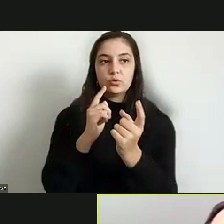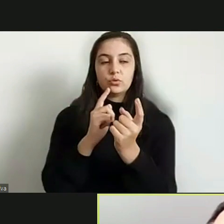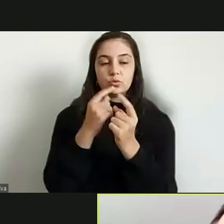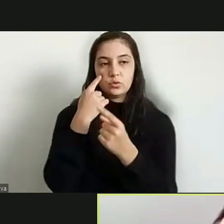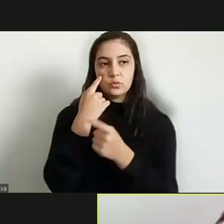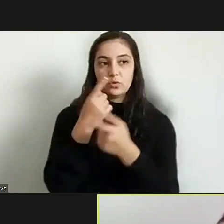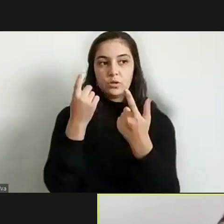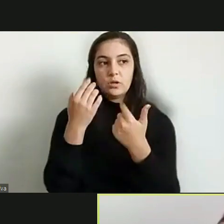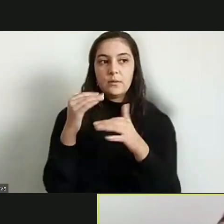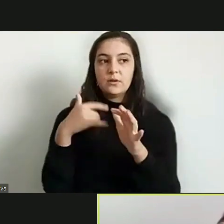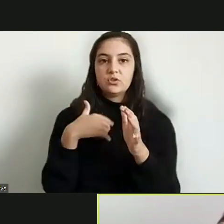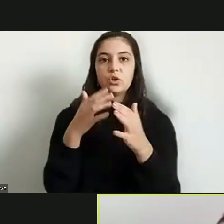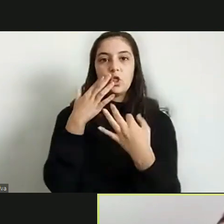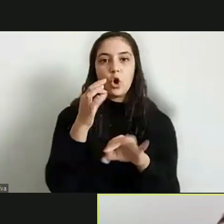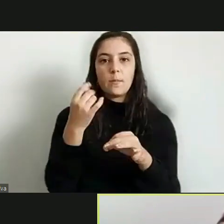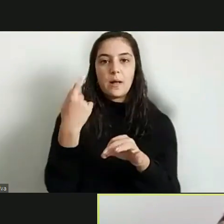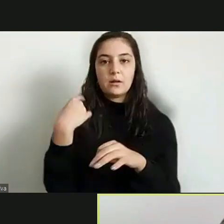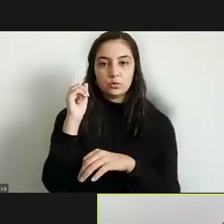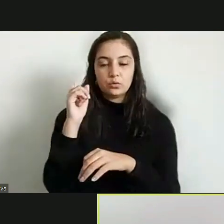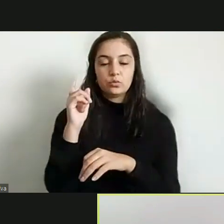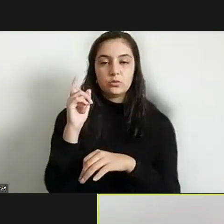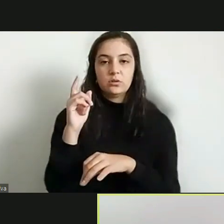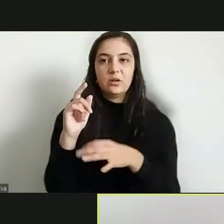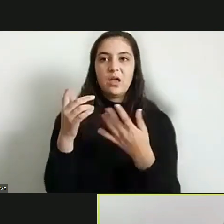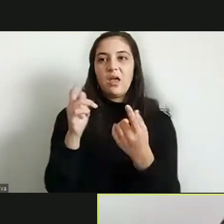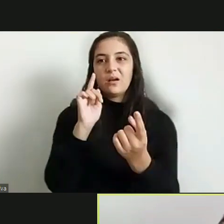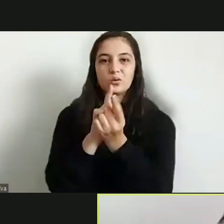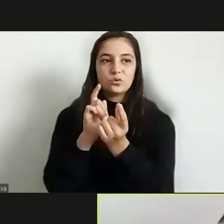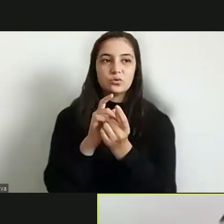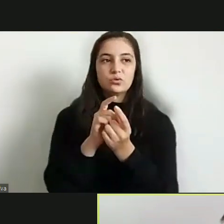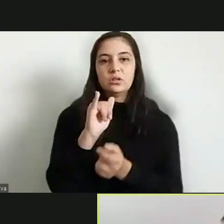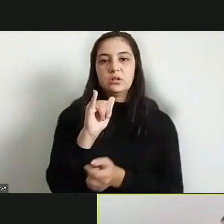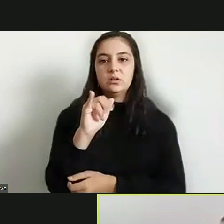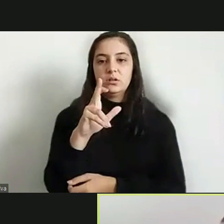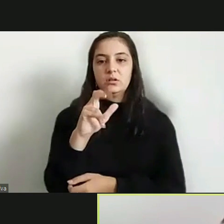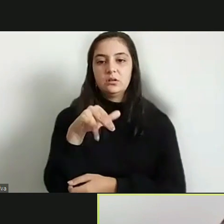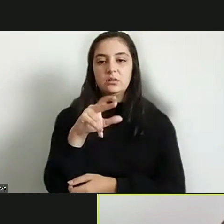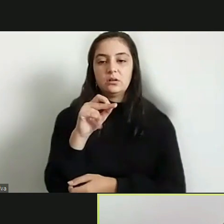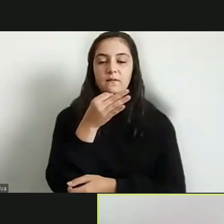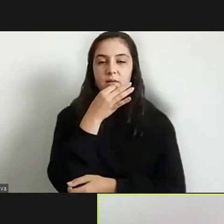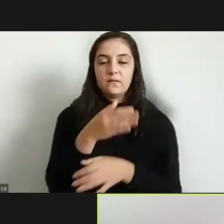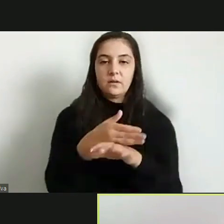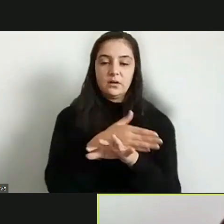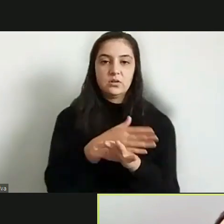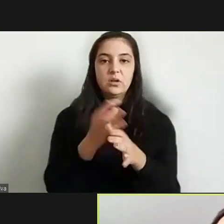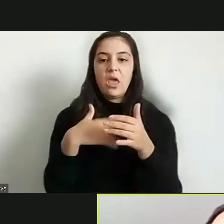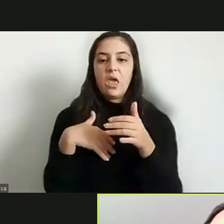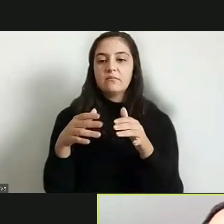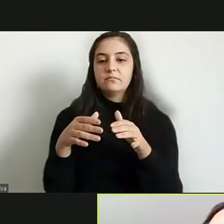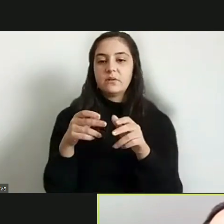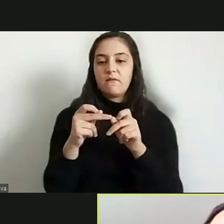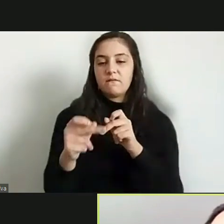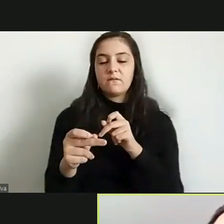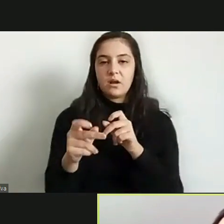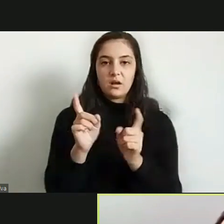mas não convencionais, não aquelas consultas que a Irina falava há pouco, cuja documentação está num vão de escada, mas